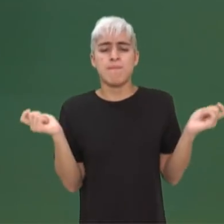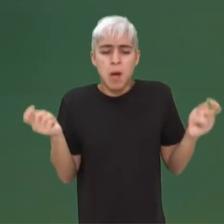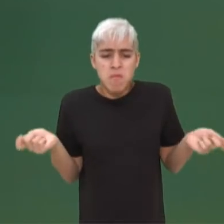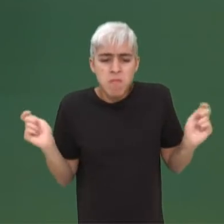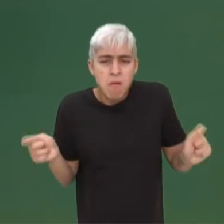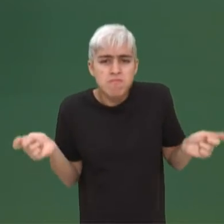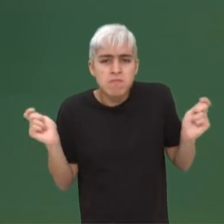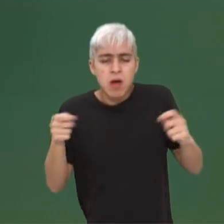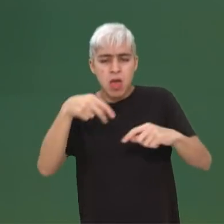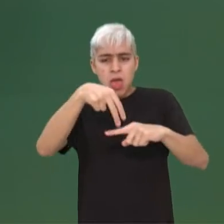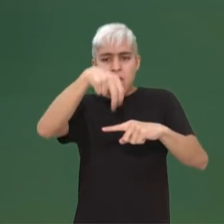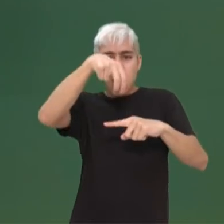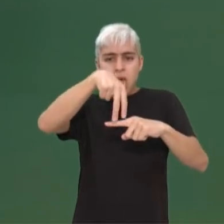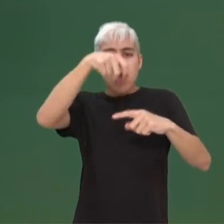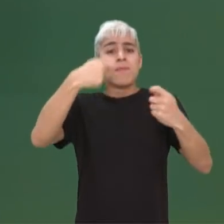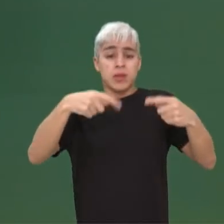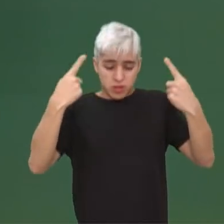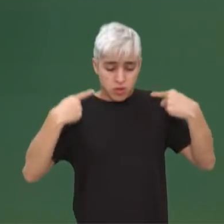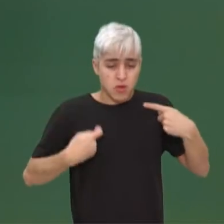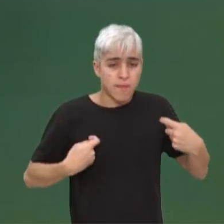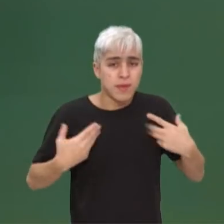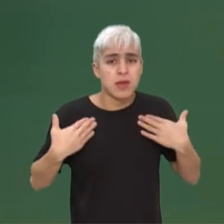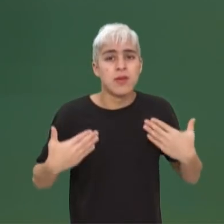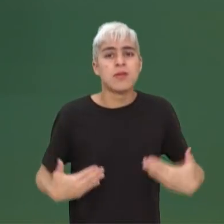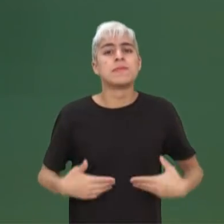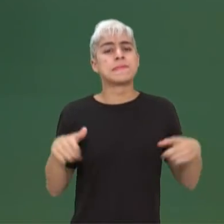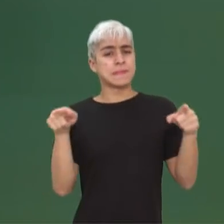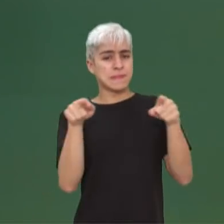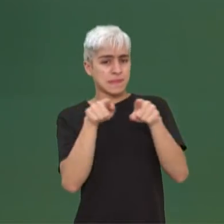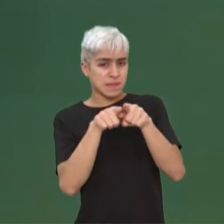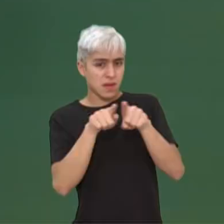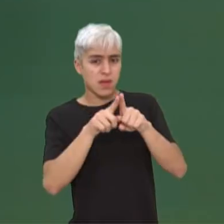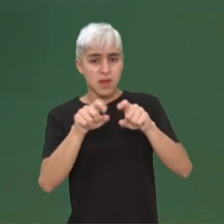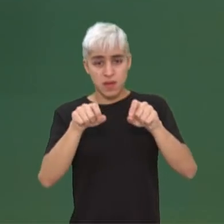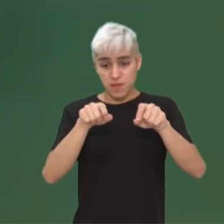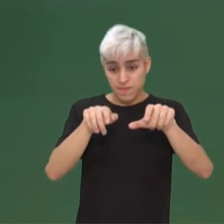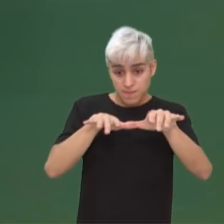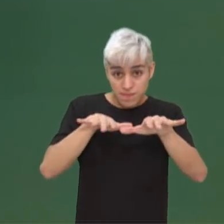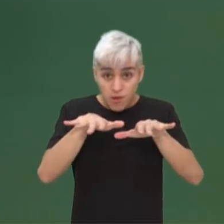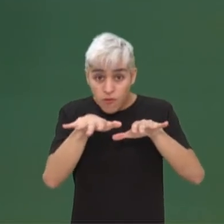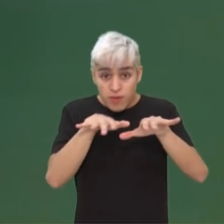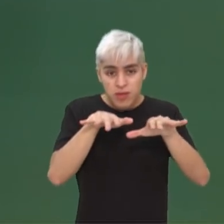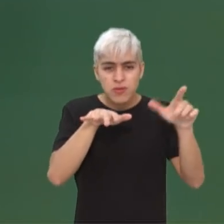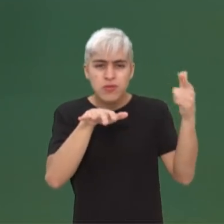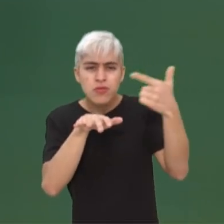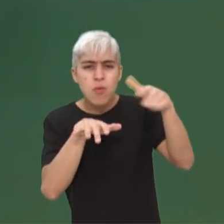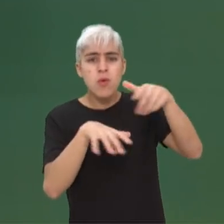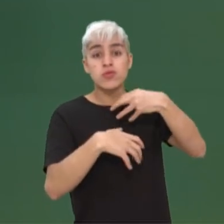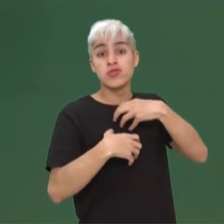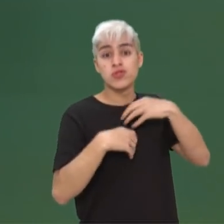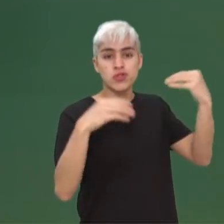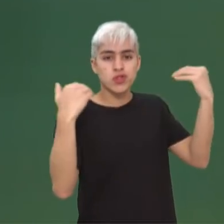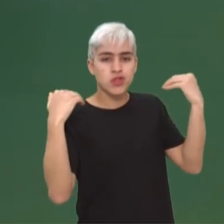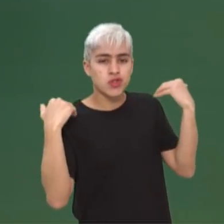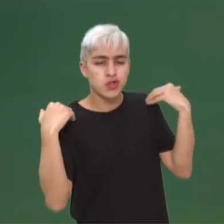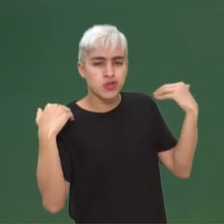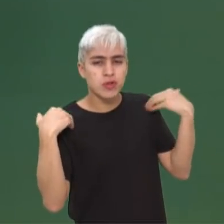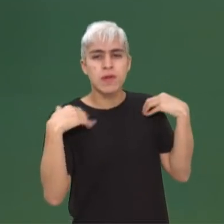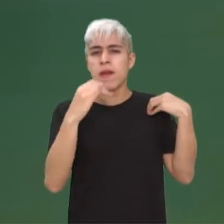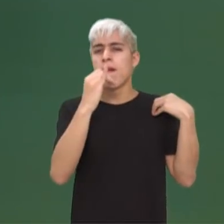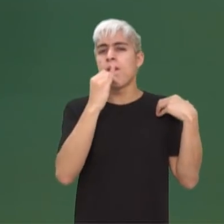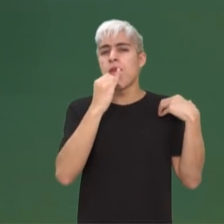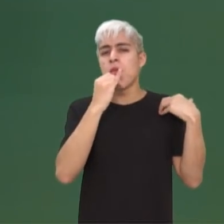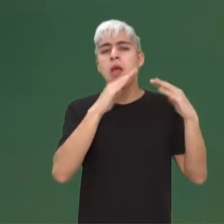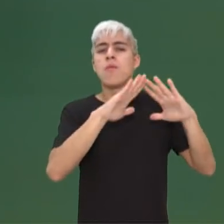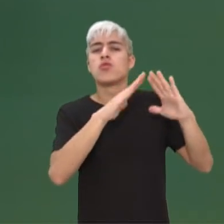tem que ter ali um domínio corporal. Quando você vai fazer ali algum movimento de alguma outra modalidade de ginástica, vamos supor que você vai trabalhar na sua